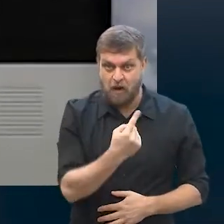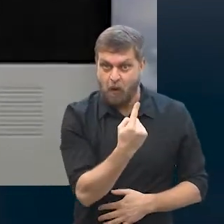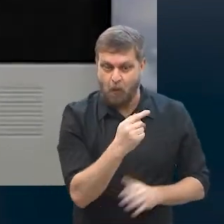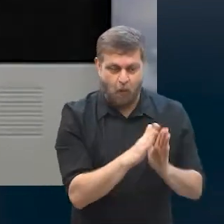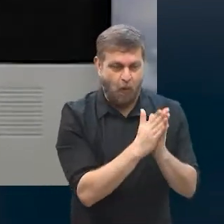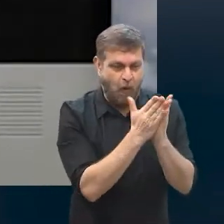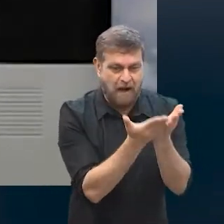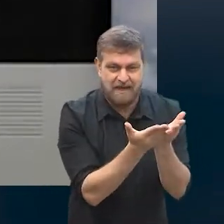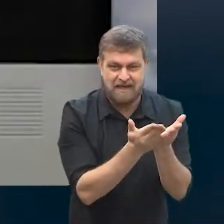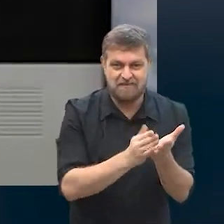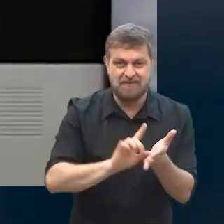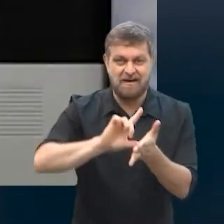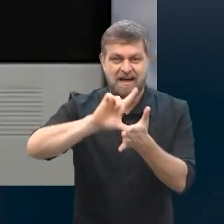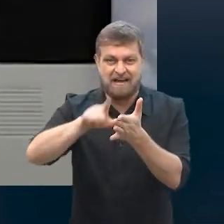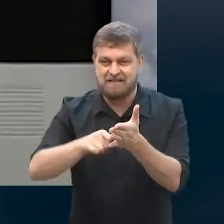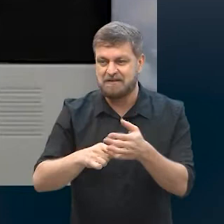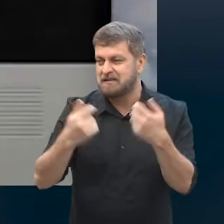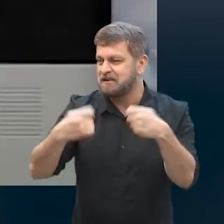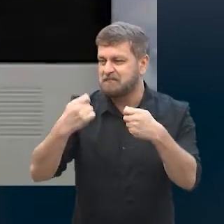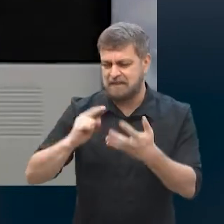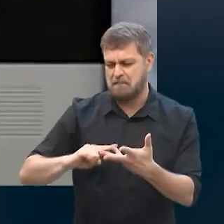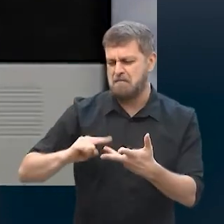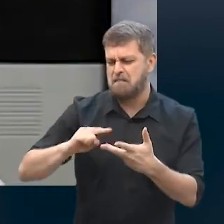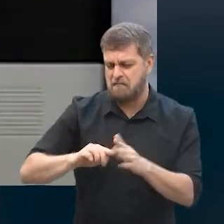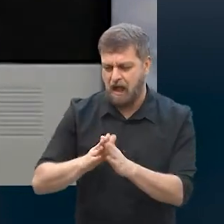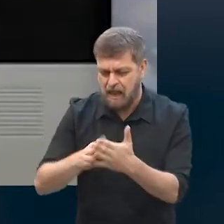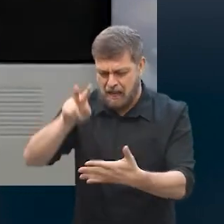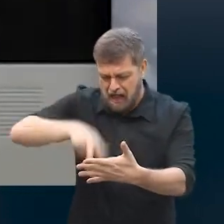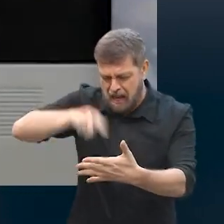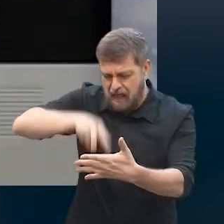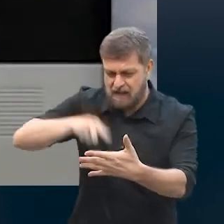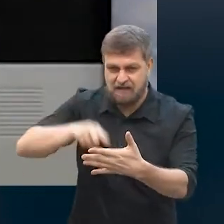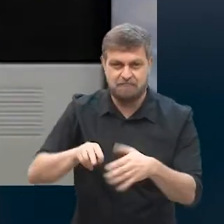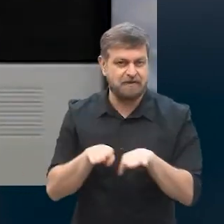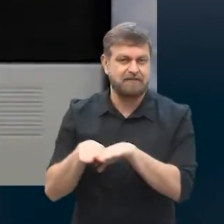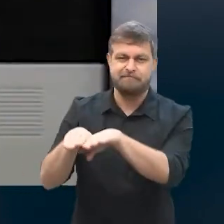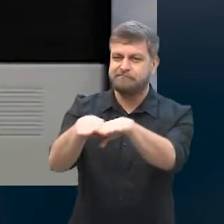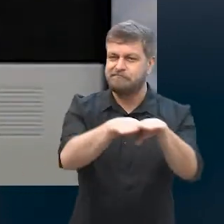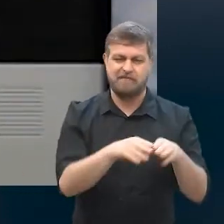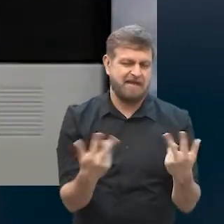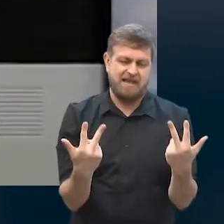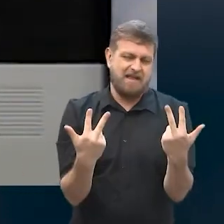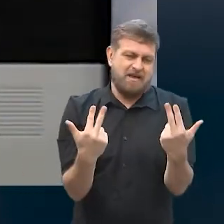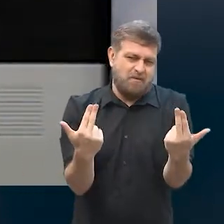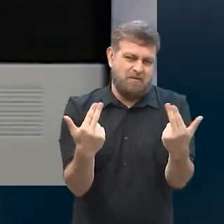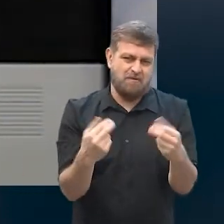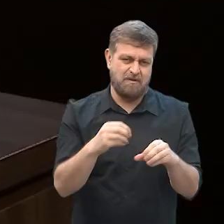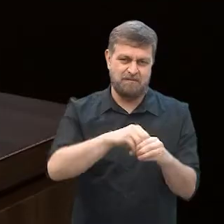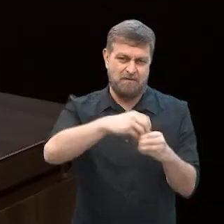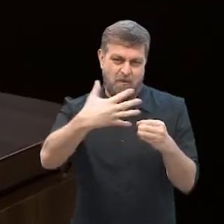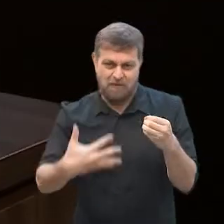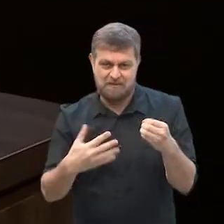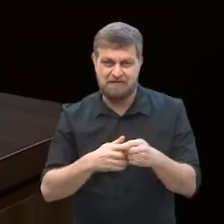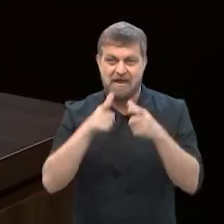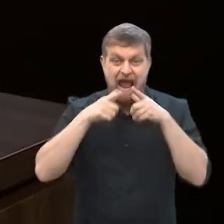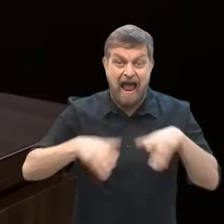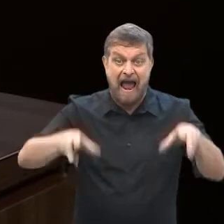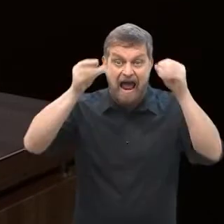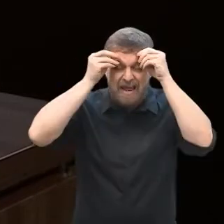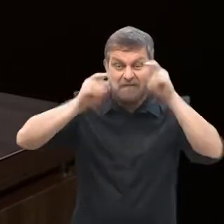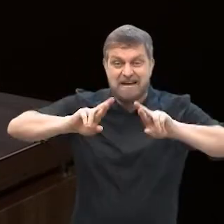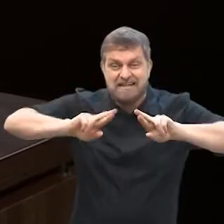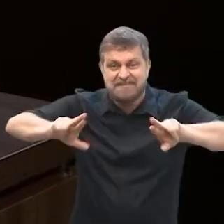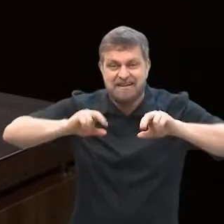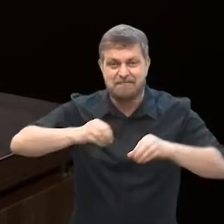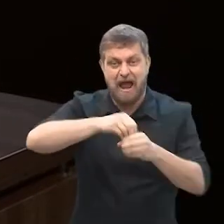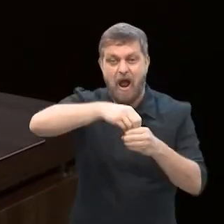livro, depois eu descobri que não precisava ter lido todos, porque todos falam a mesma coisa. A linguagem é diferente, mas